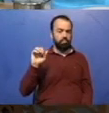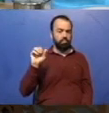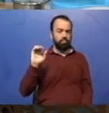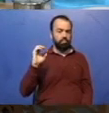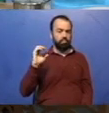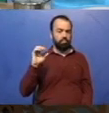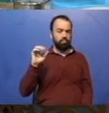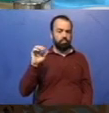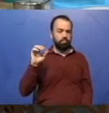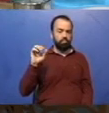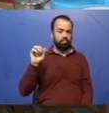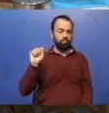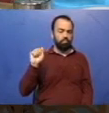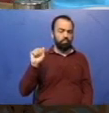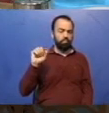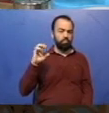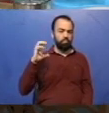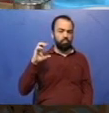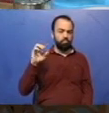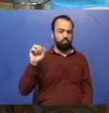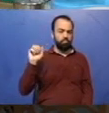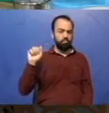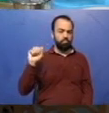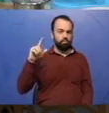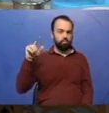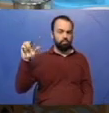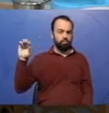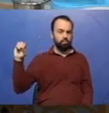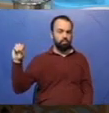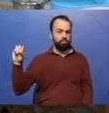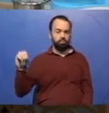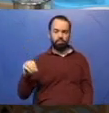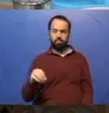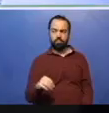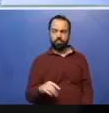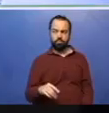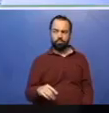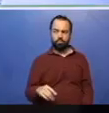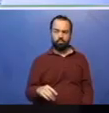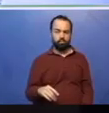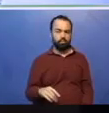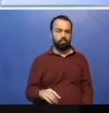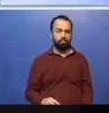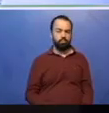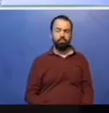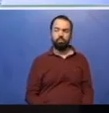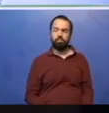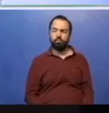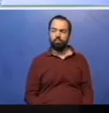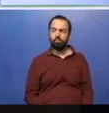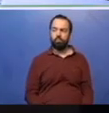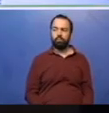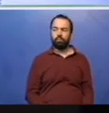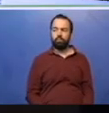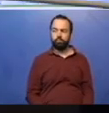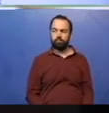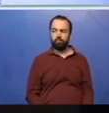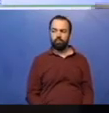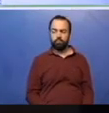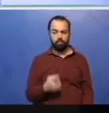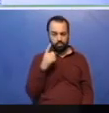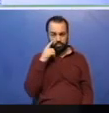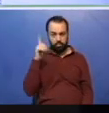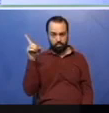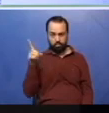mais frio, passando para o estado sólido, acontece a solidificação.